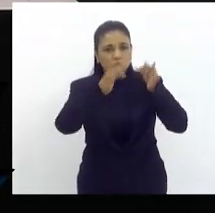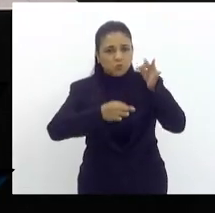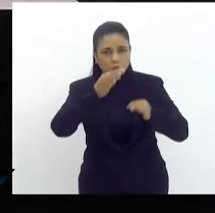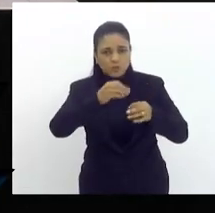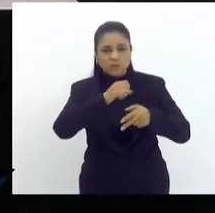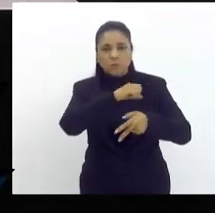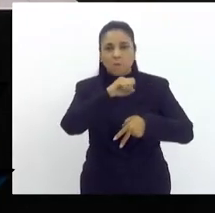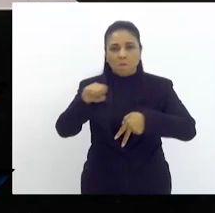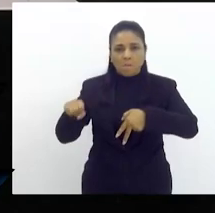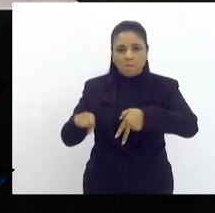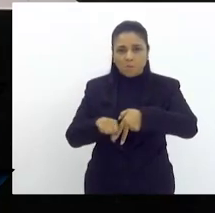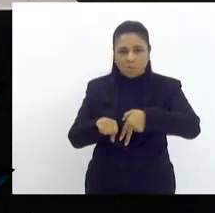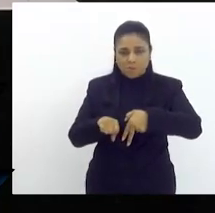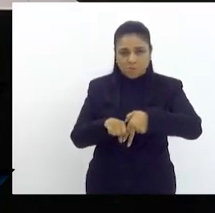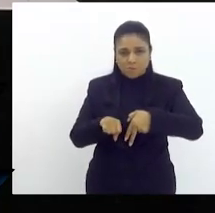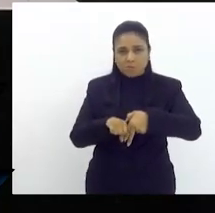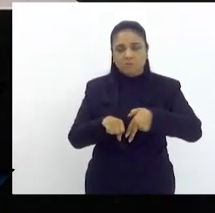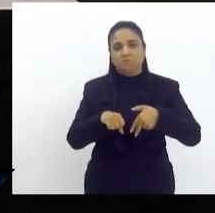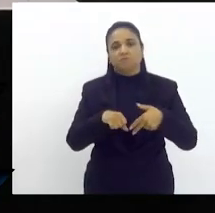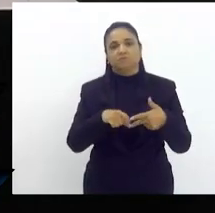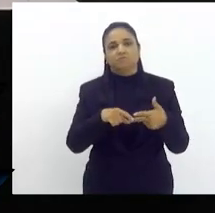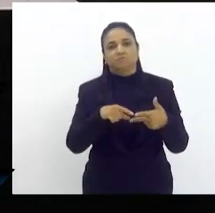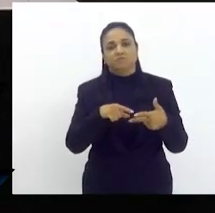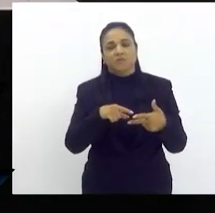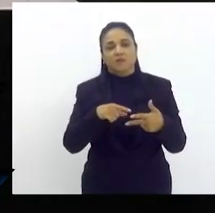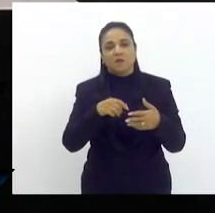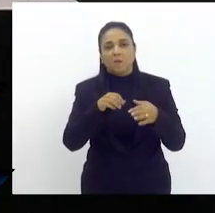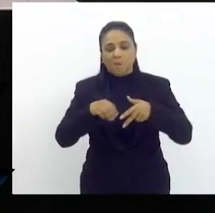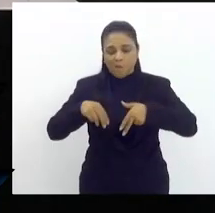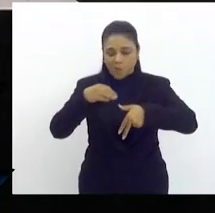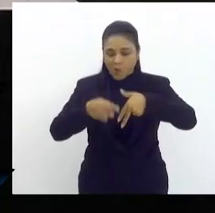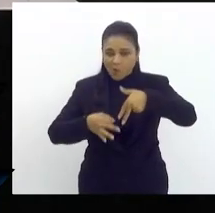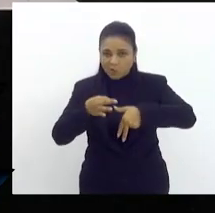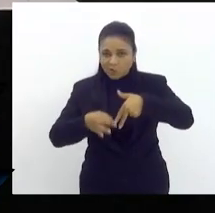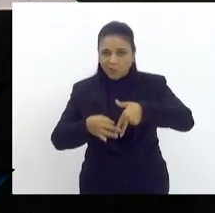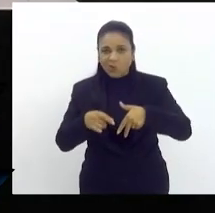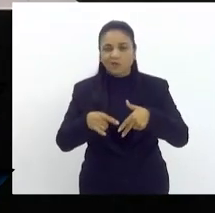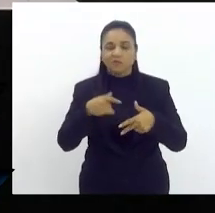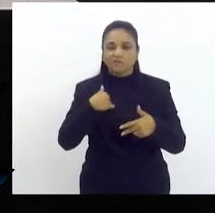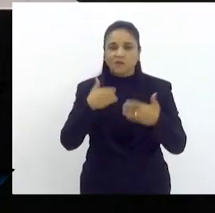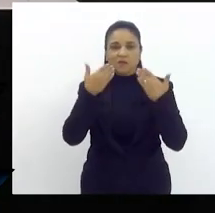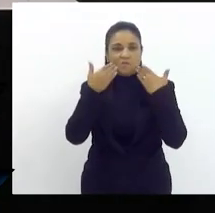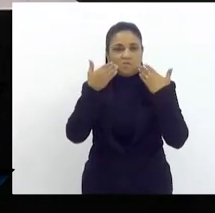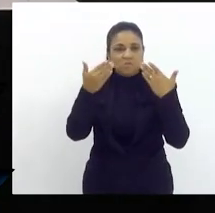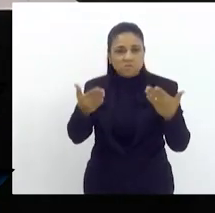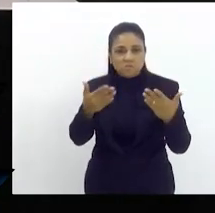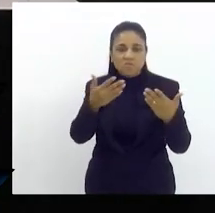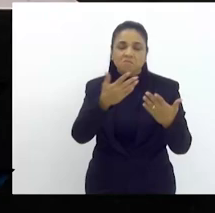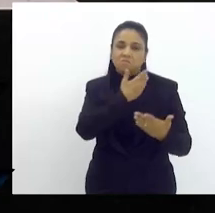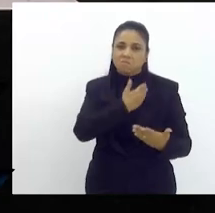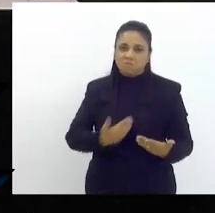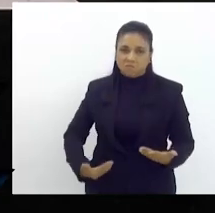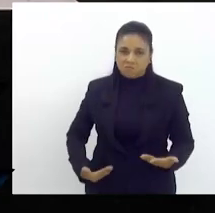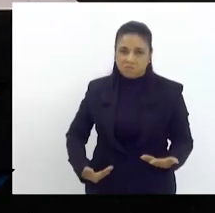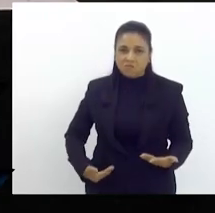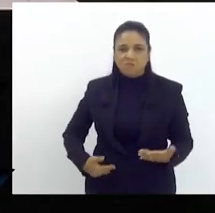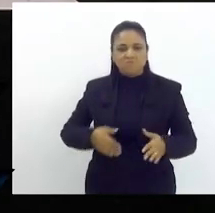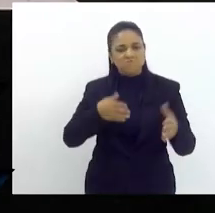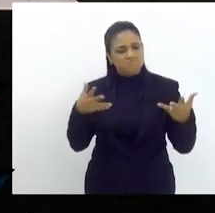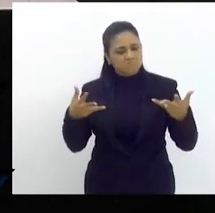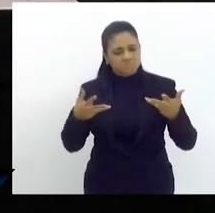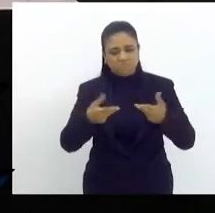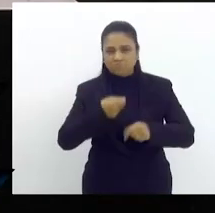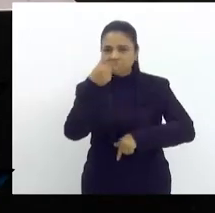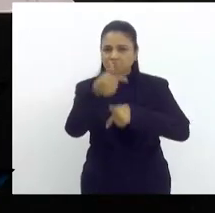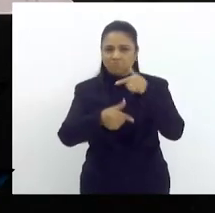Procuradores enfim fica aqui o meu reconhecimento público pelo excelente trabalho que